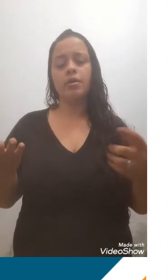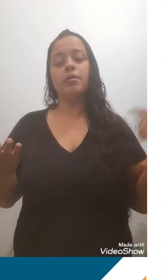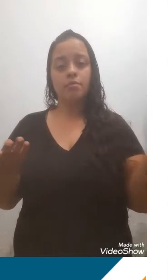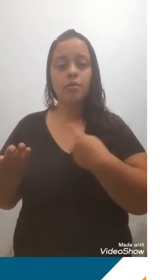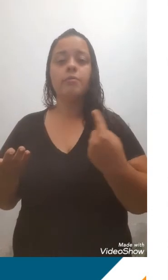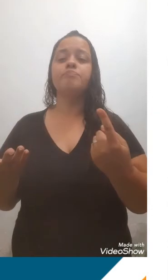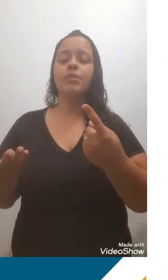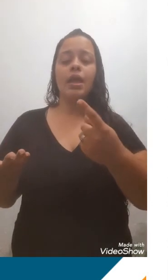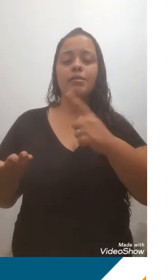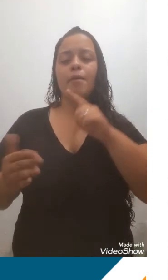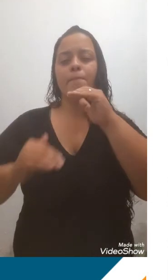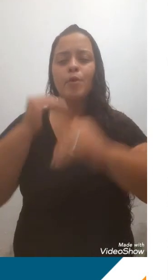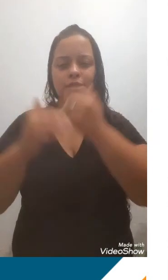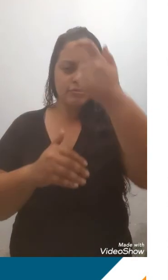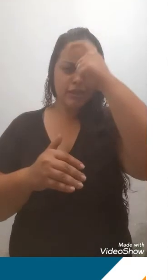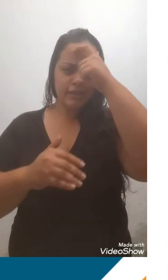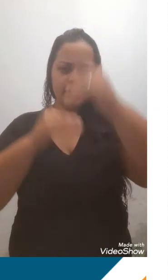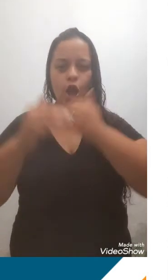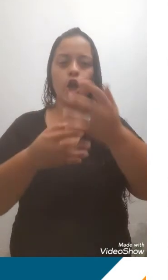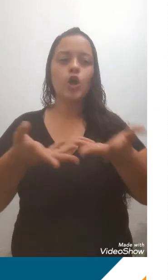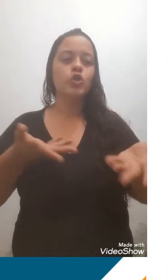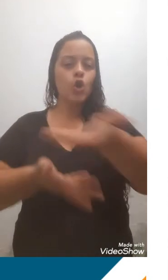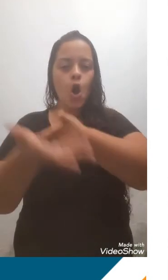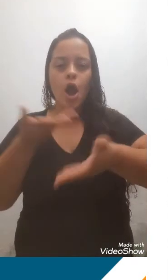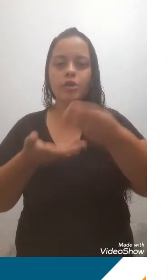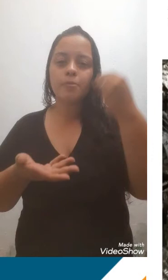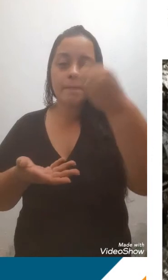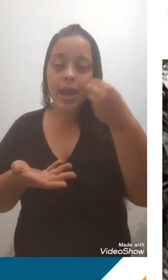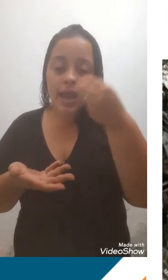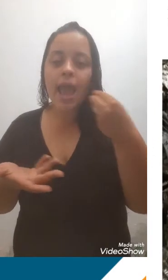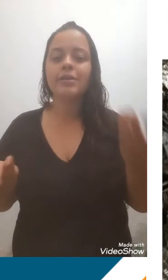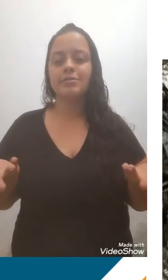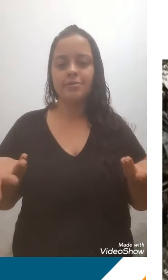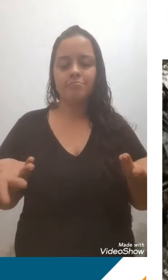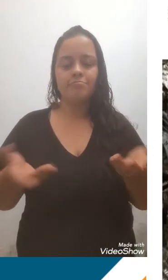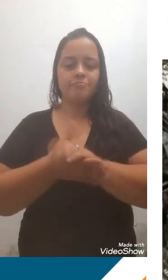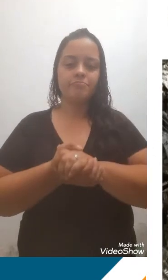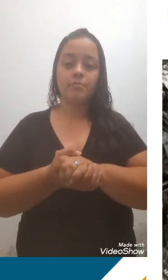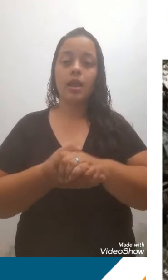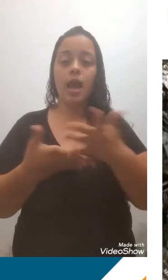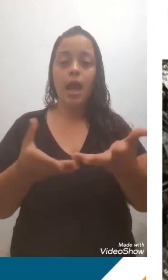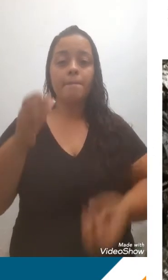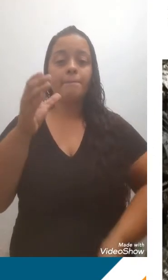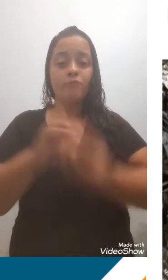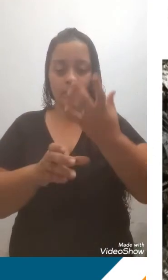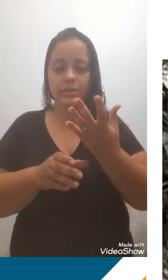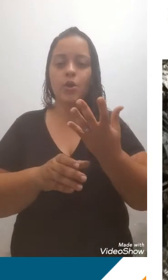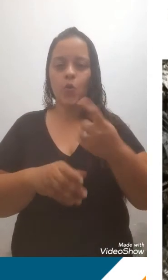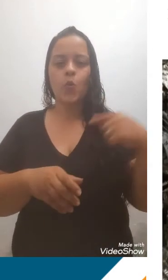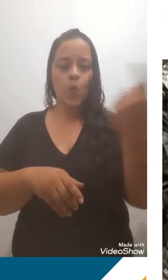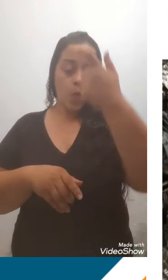se formando nesse processo, né, de troca de experiências compartilhadas. A partir da formação